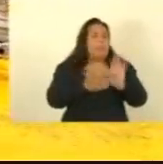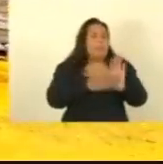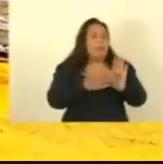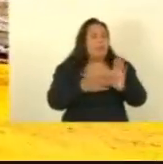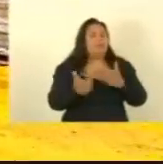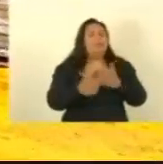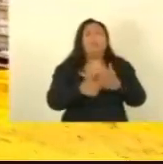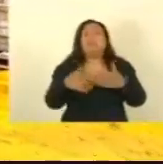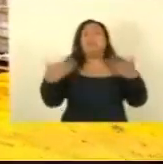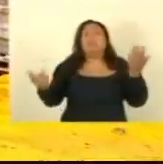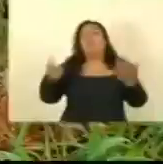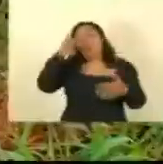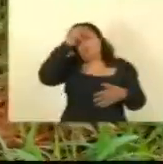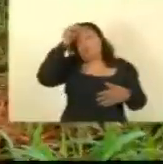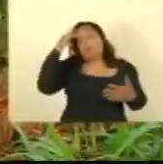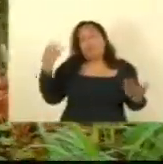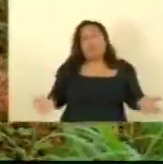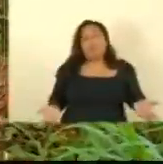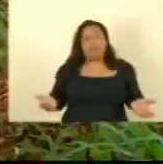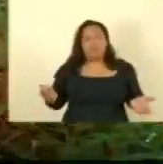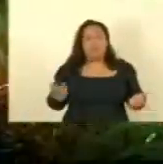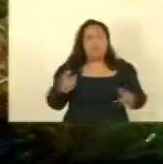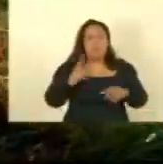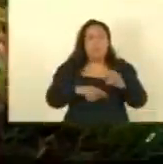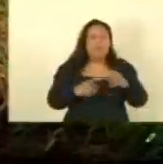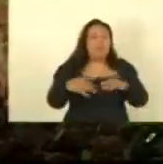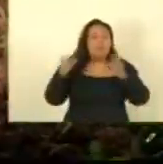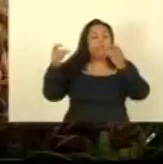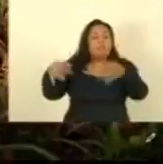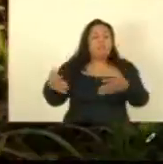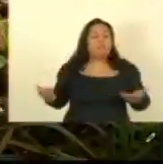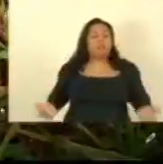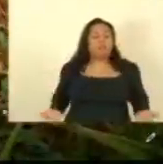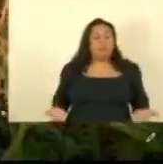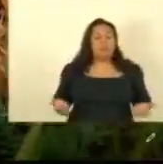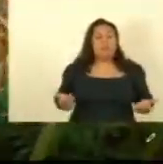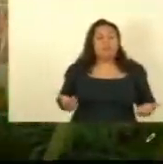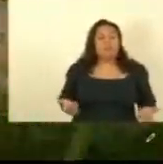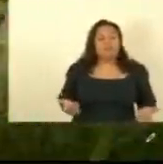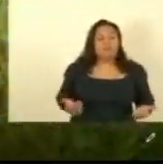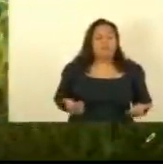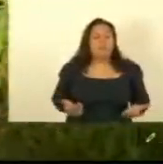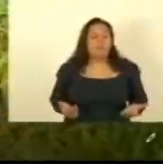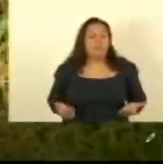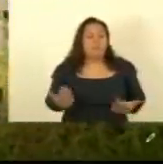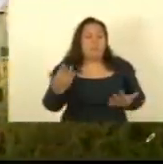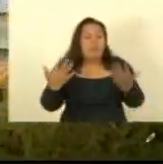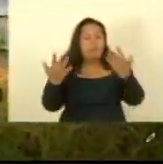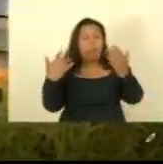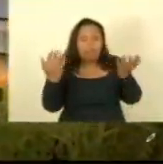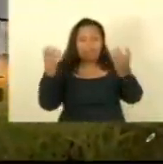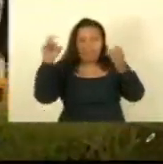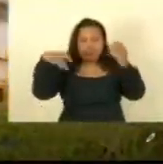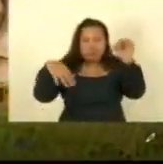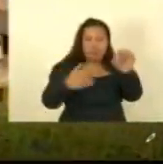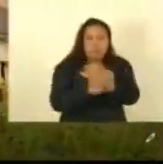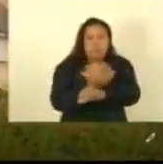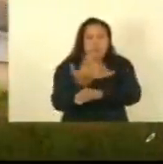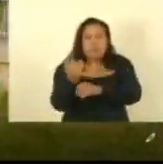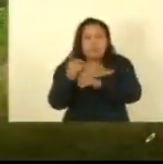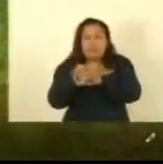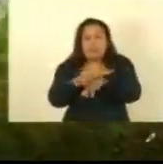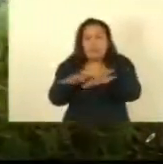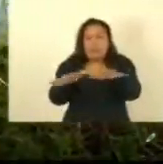e cadê o prefeito? E aí o material fica aí, né? Enchendo de mato, vai caindo, espalhando,